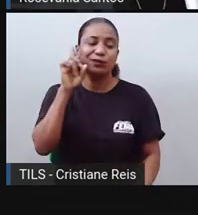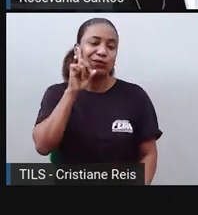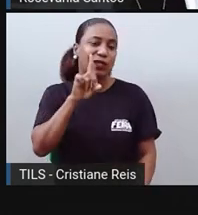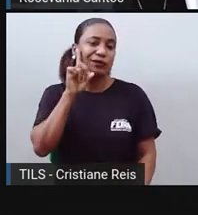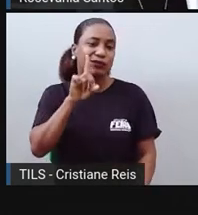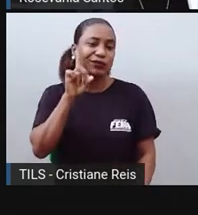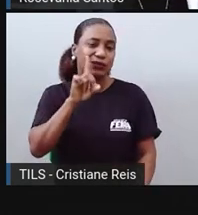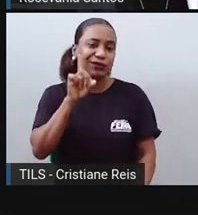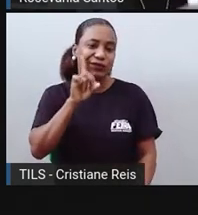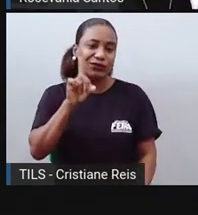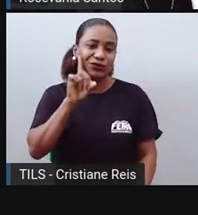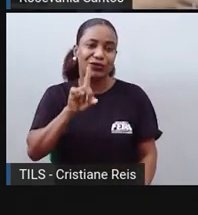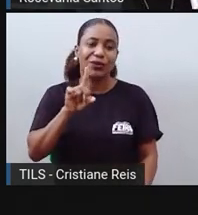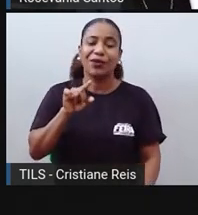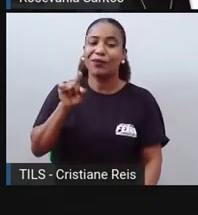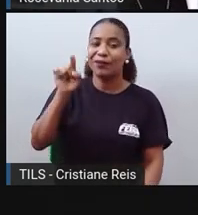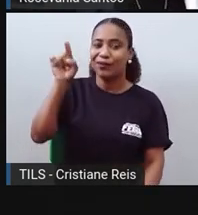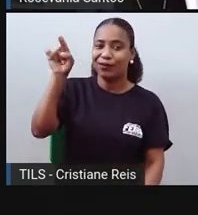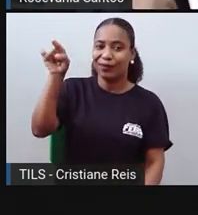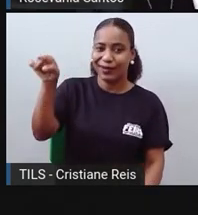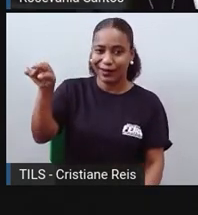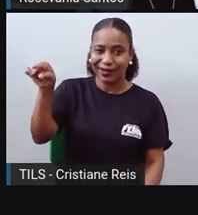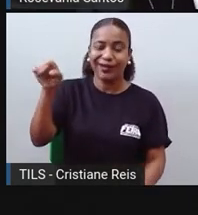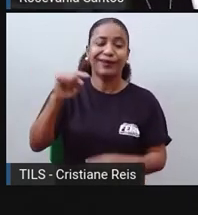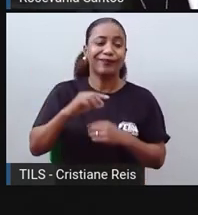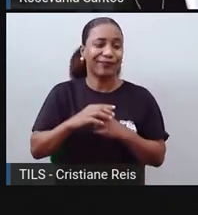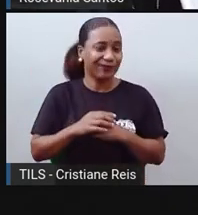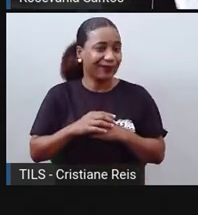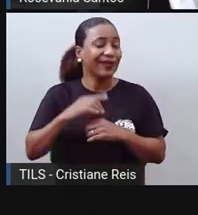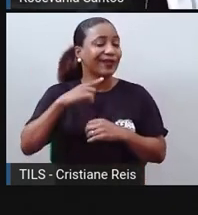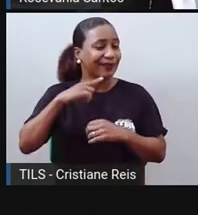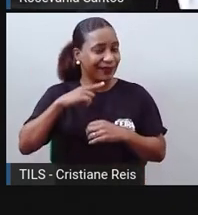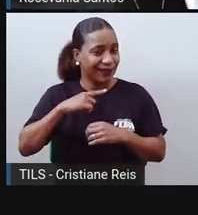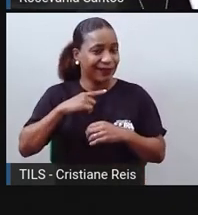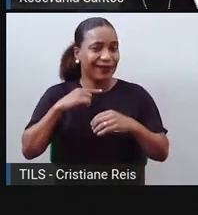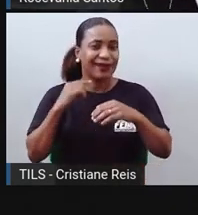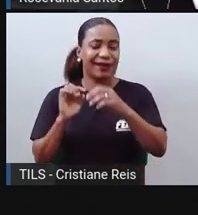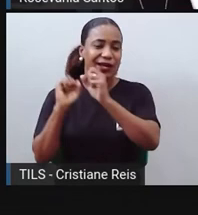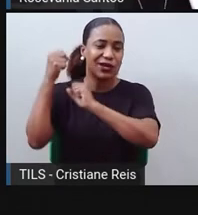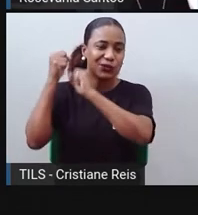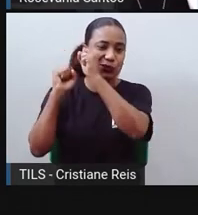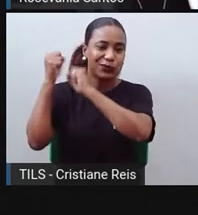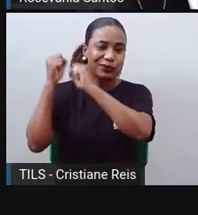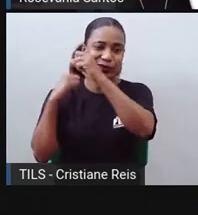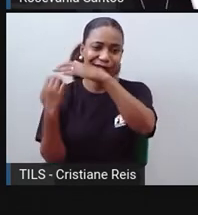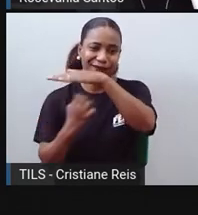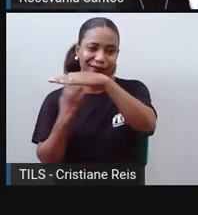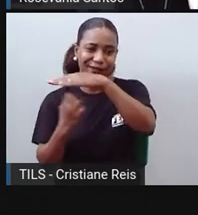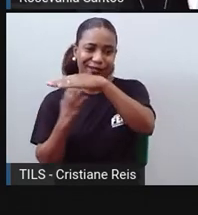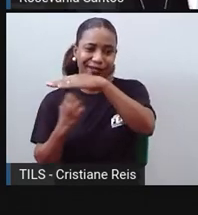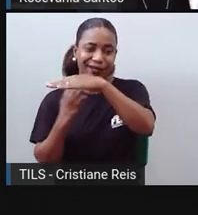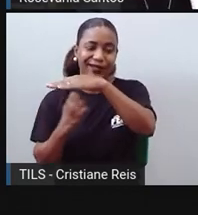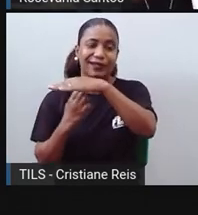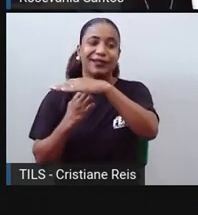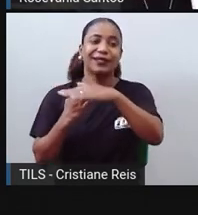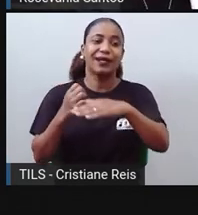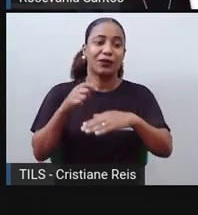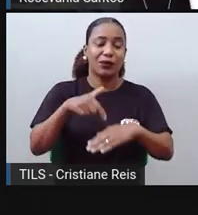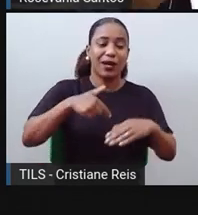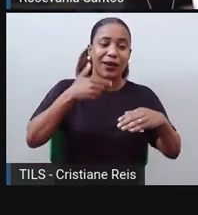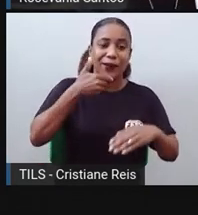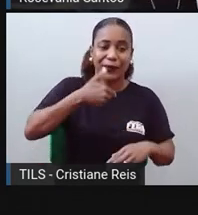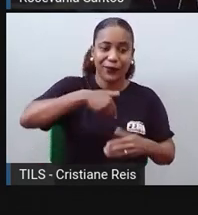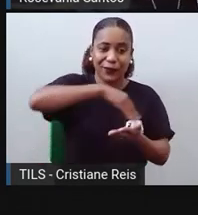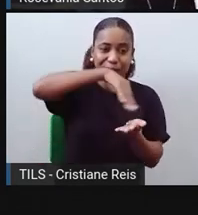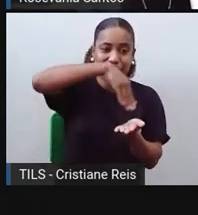donos das indústrias, inclusive as Sete Irmãs, que controlava toda, né, a produção de petróleo lá no Oriente Médio,